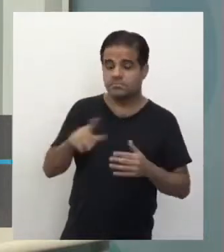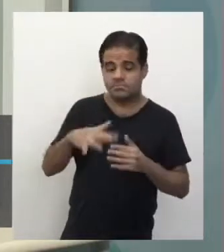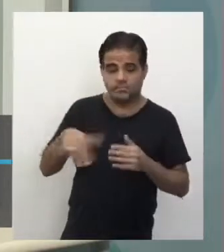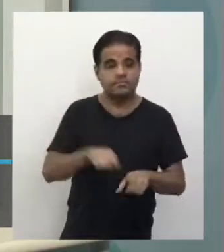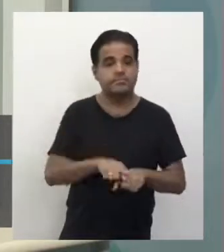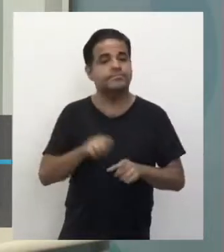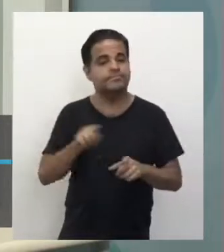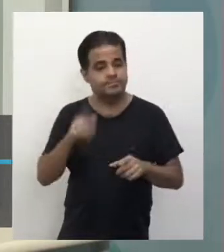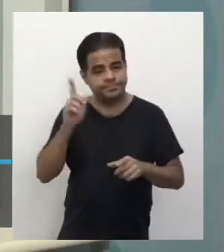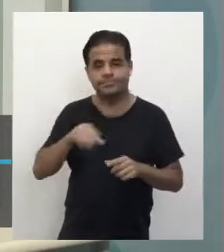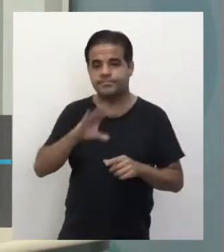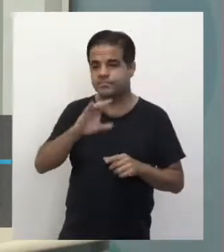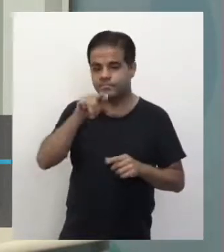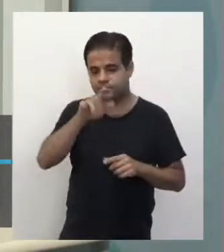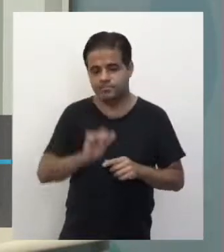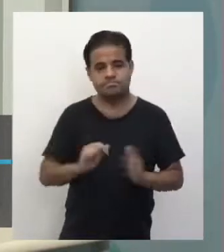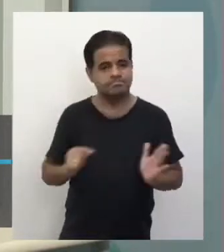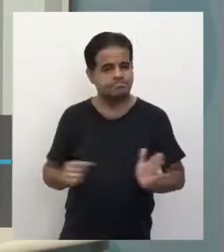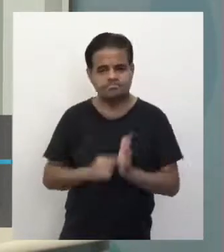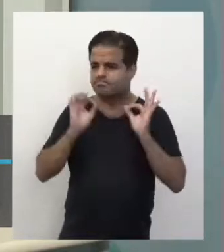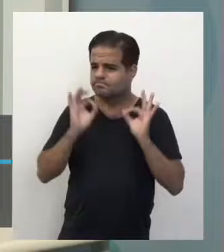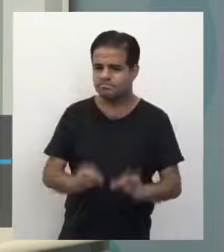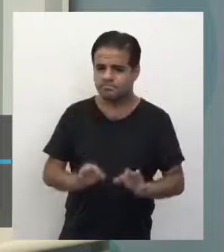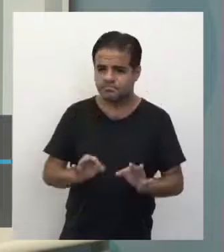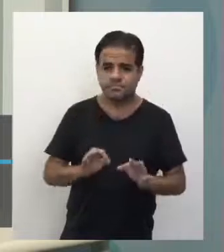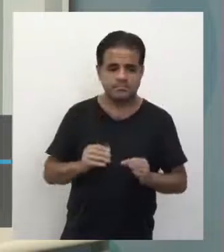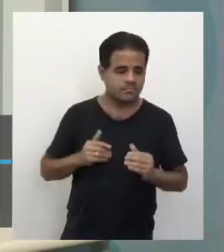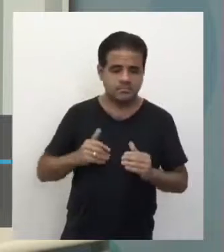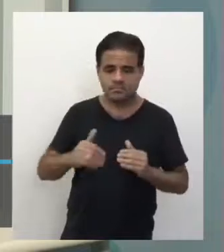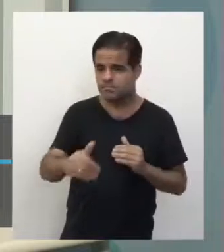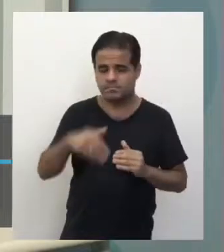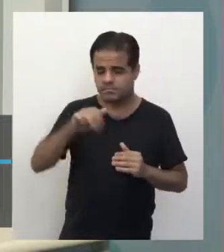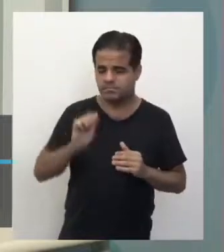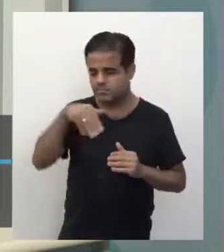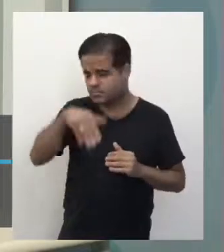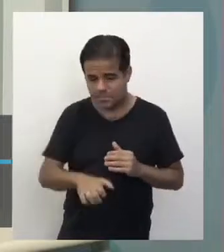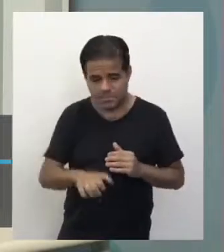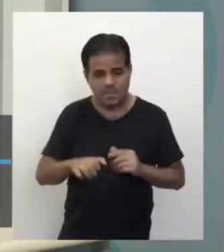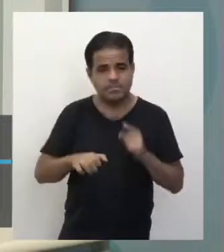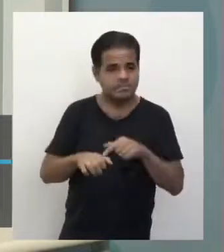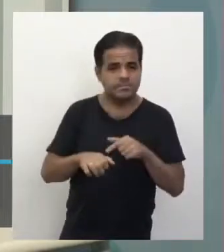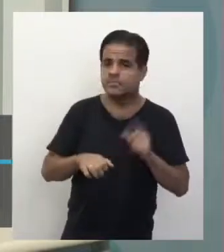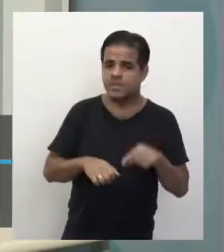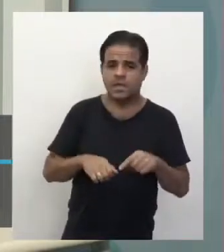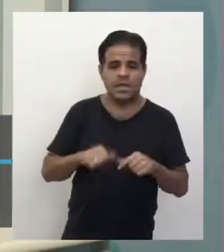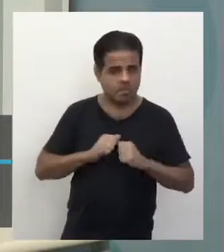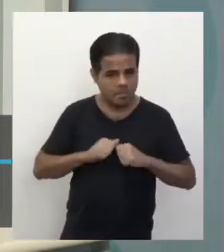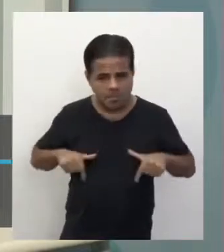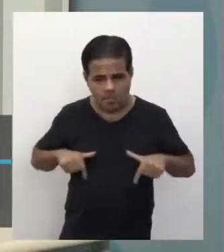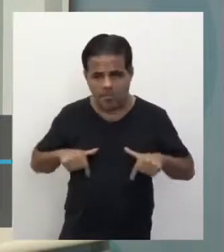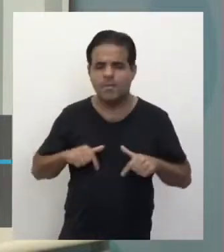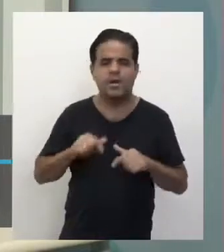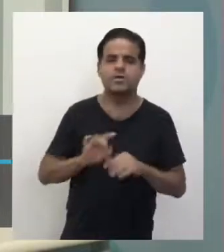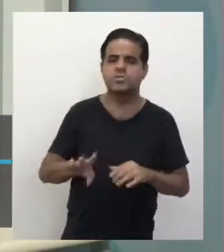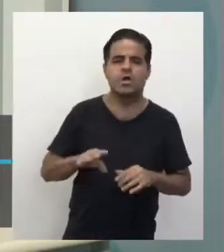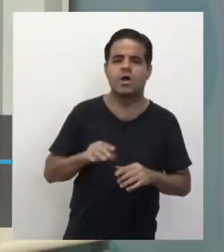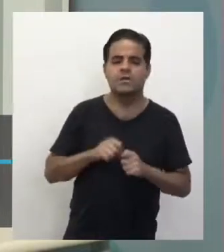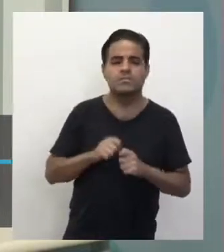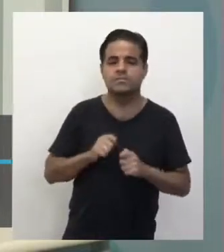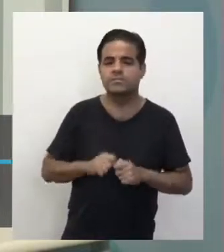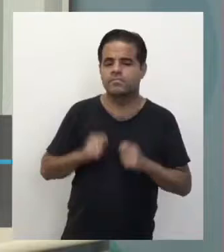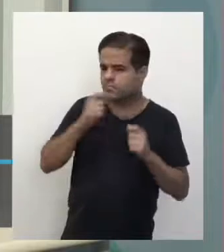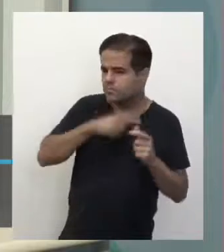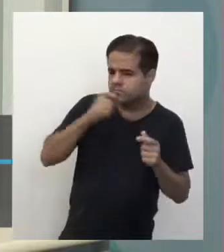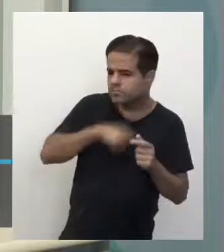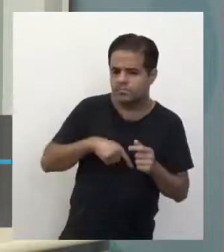a charge, então, é um ponto fixo. E nem sempre o meme, ele é neutro, né? Nesse sentido de só fazer